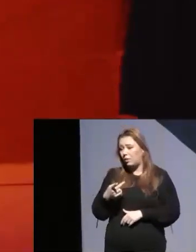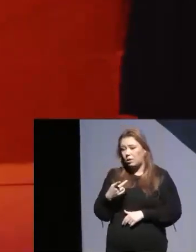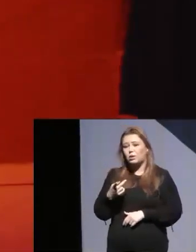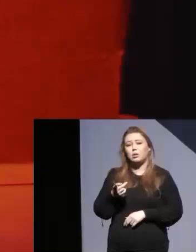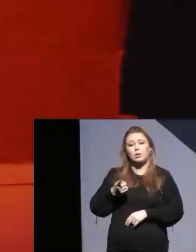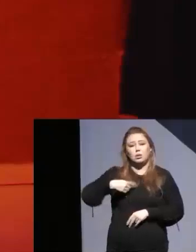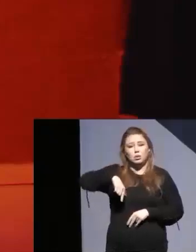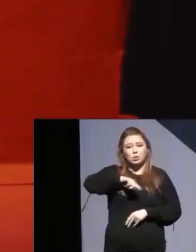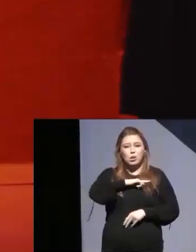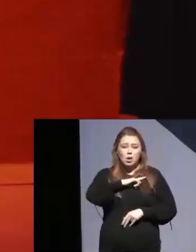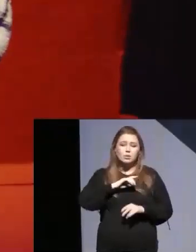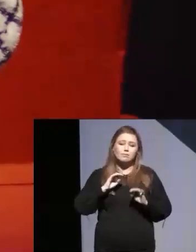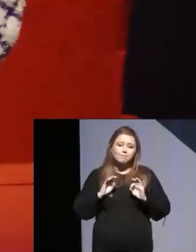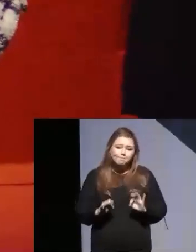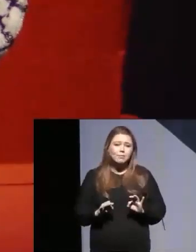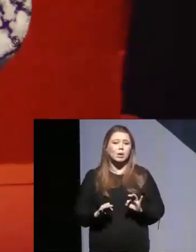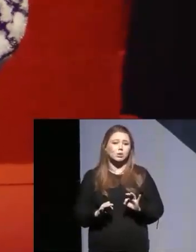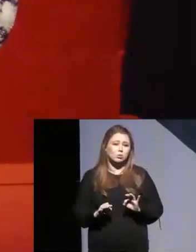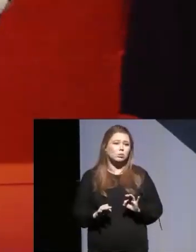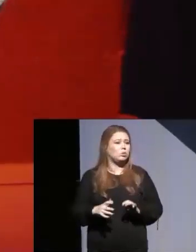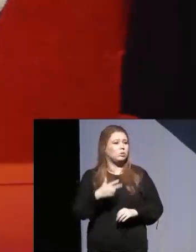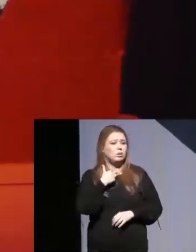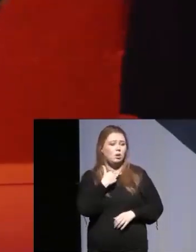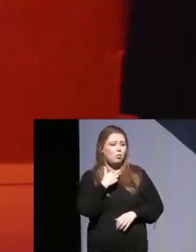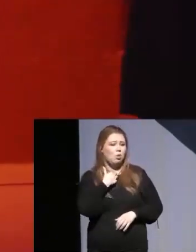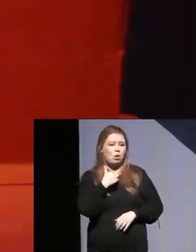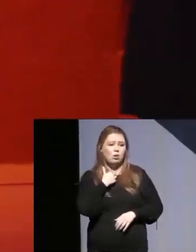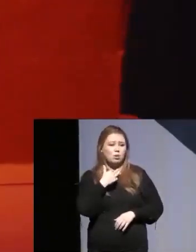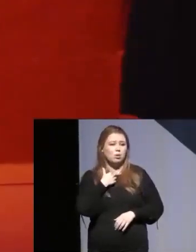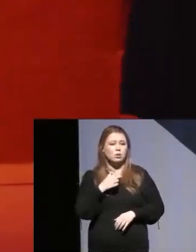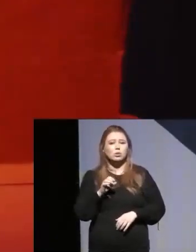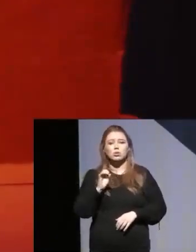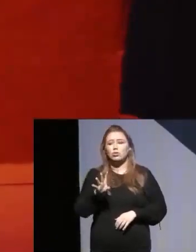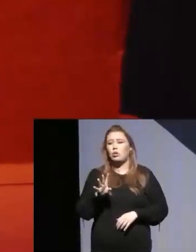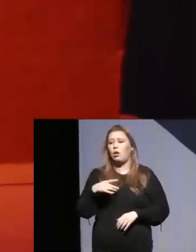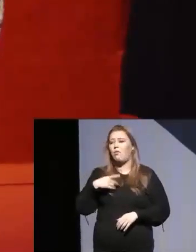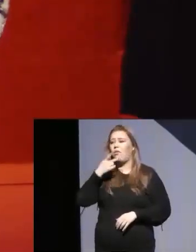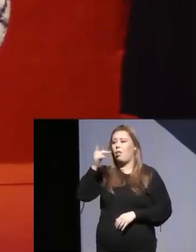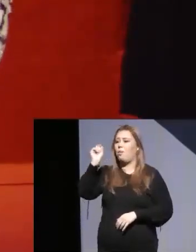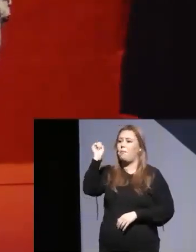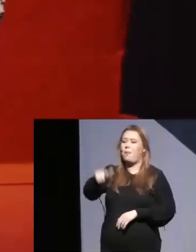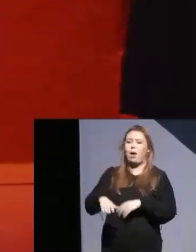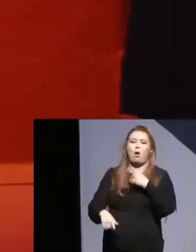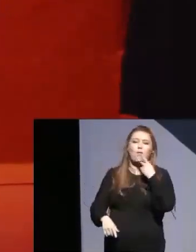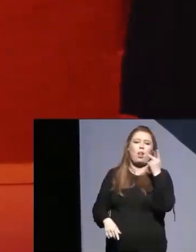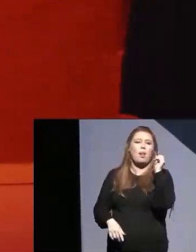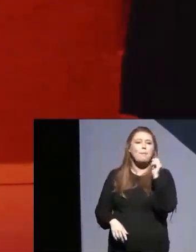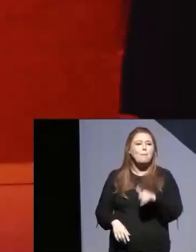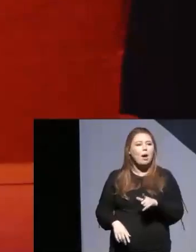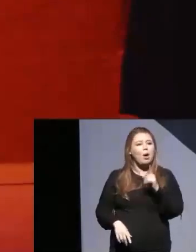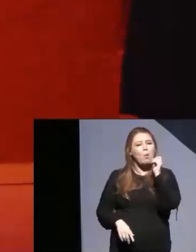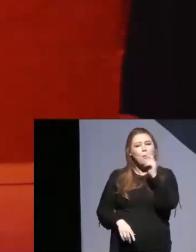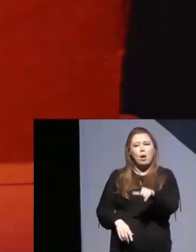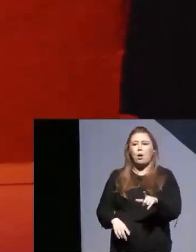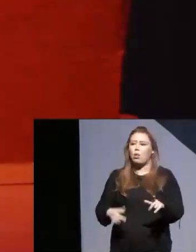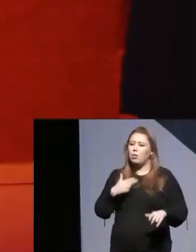gente realmente não pode apenas jogar pedra, né? Mas a gente tem que